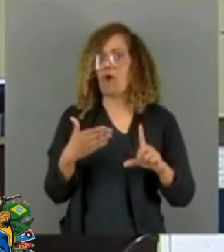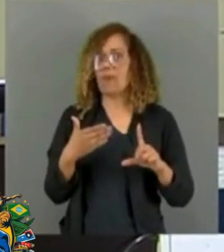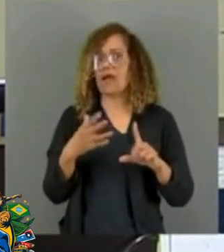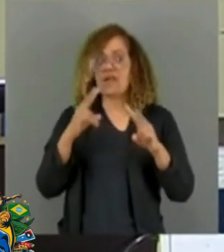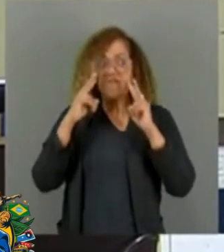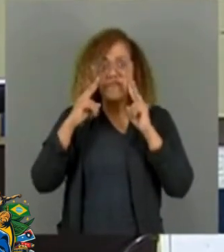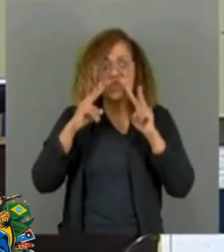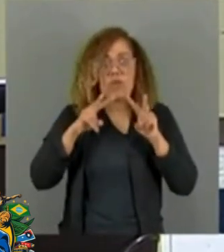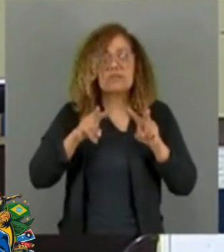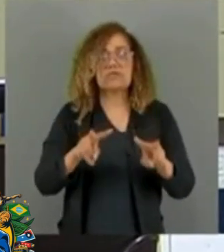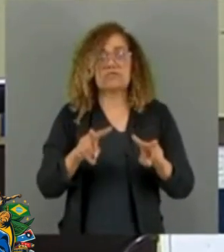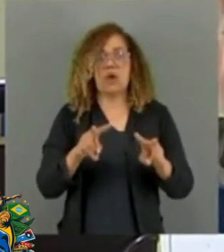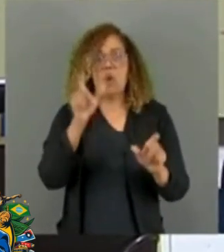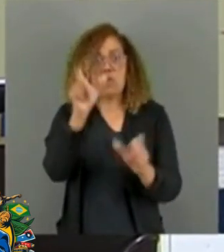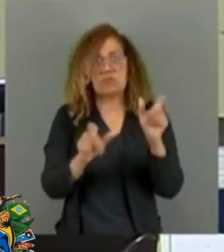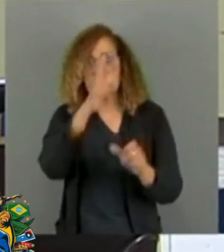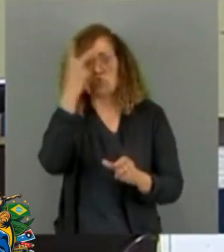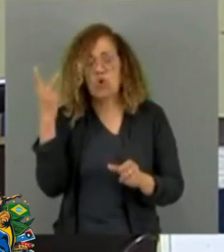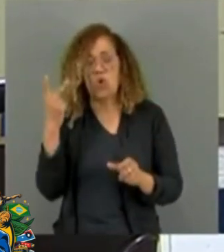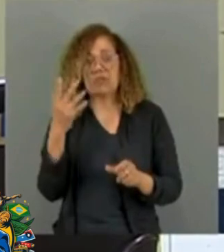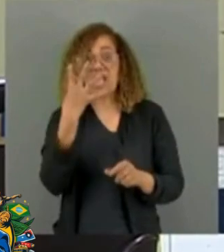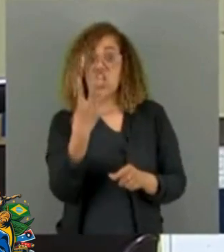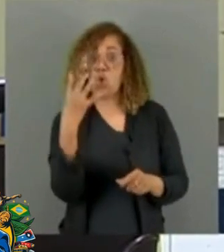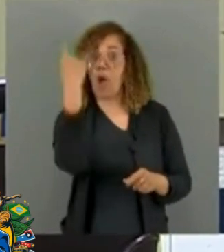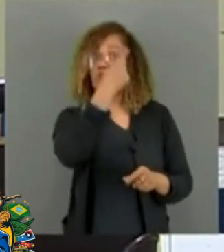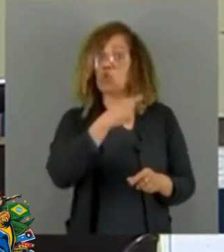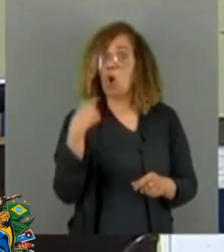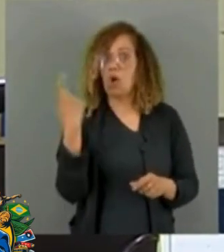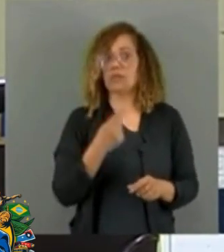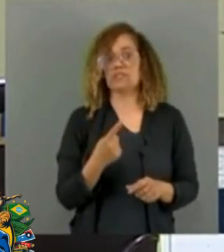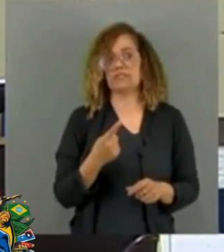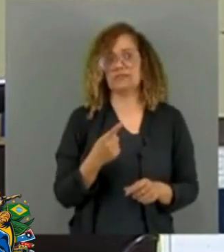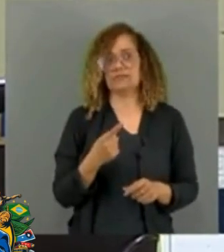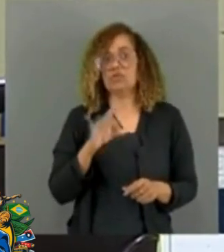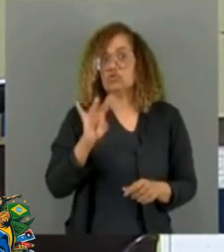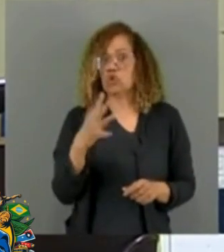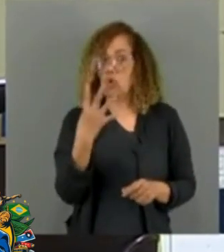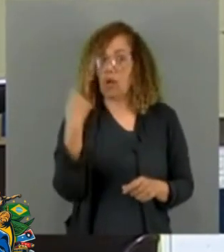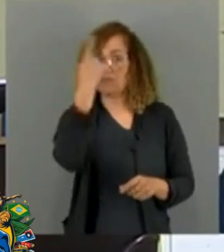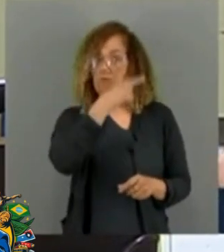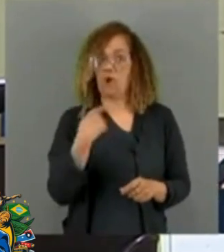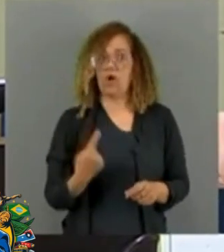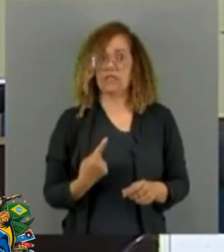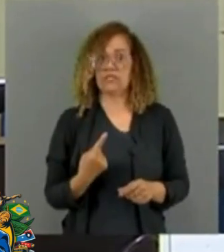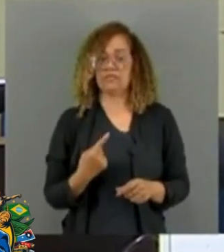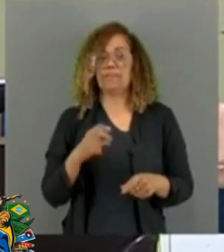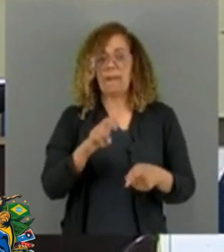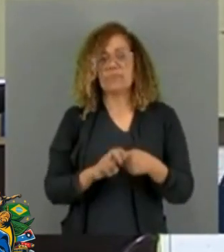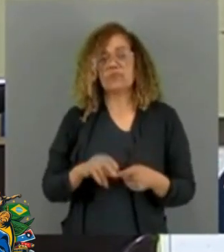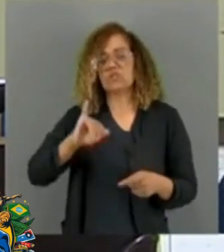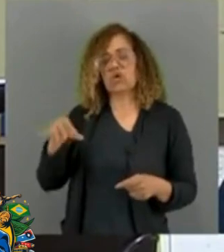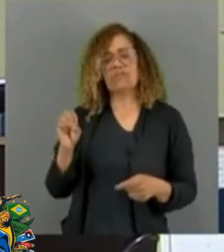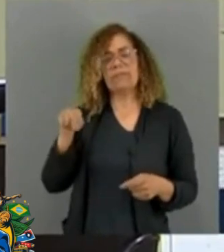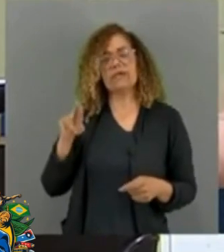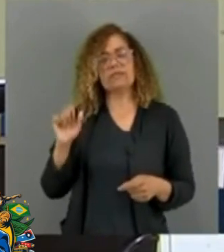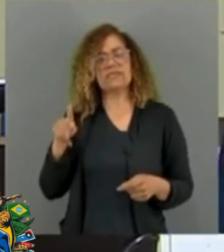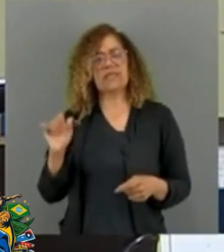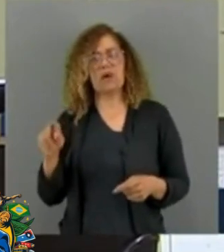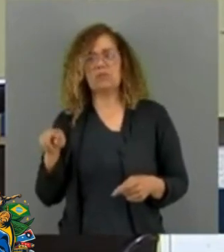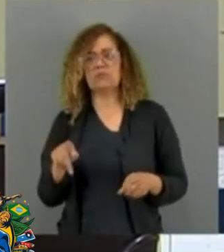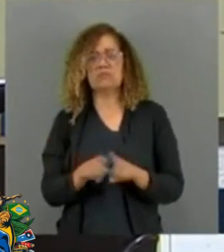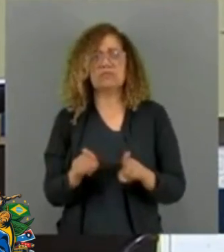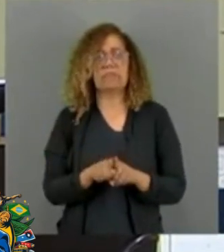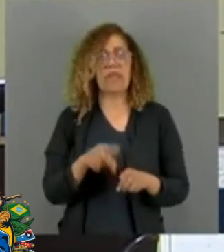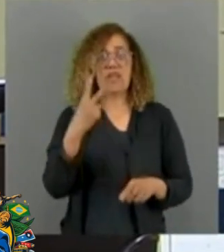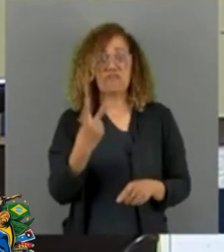2.900.000 visualizações, com 4 horas de programação. Com apenas 4 horas. A Jovem Pan com 1.800.000 visualizações com